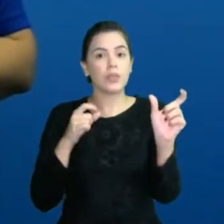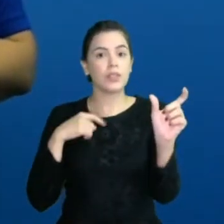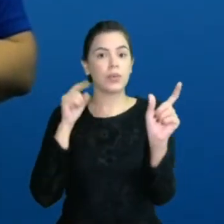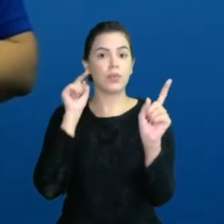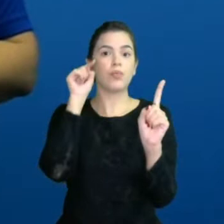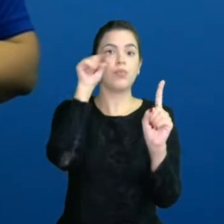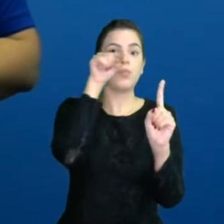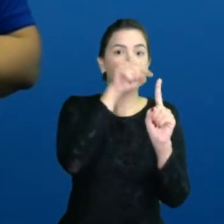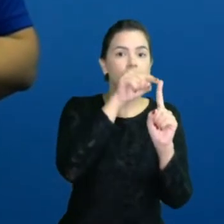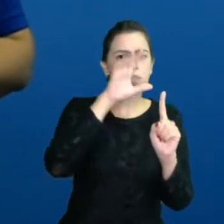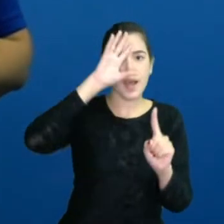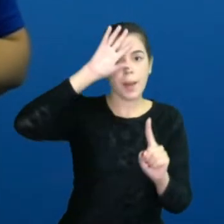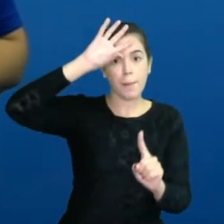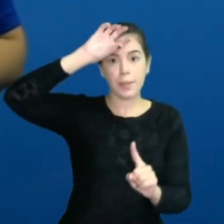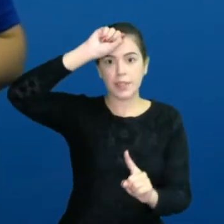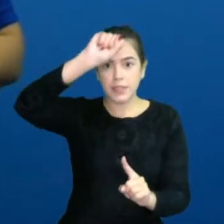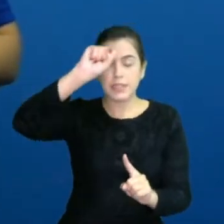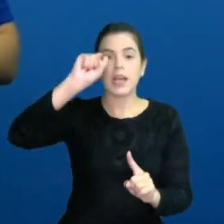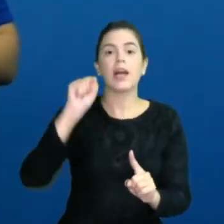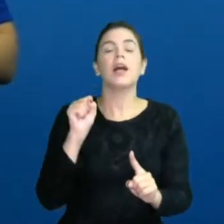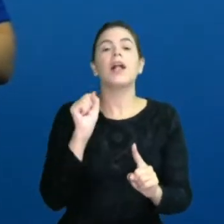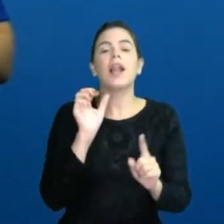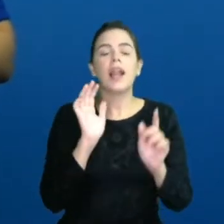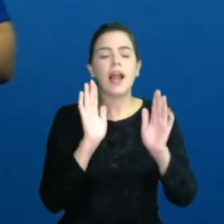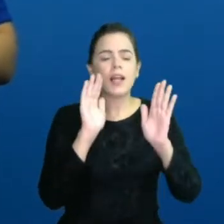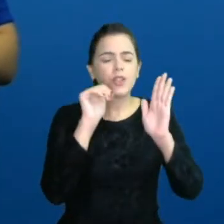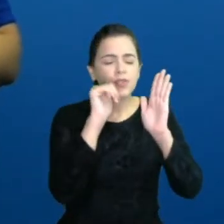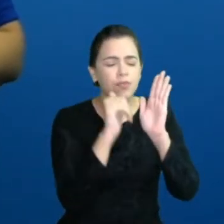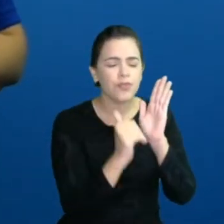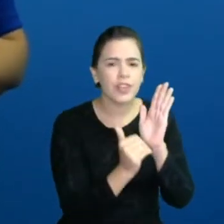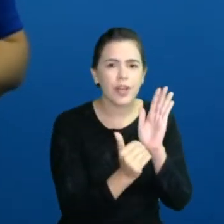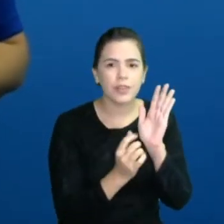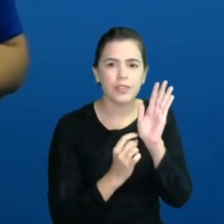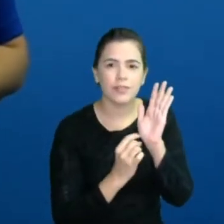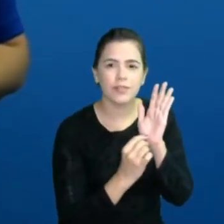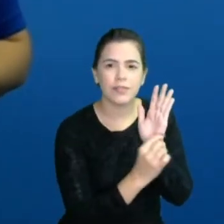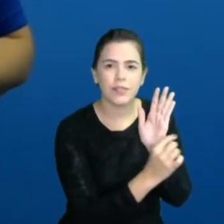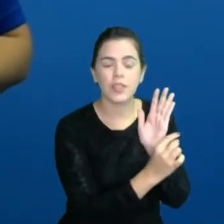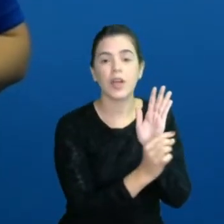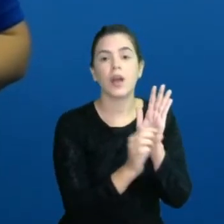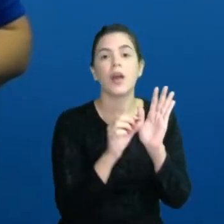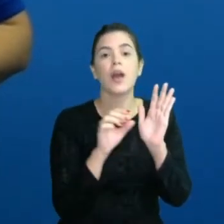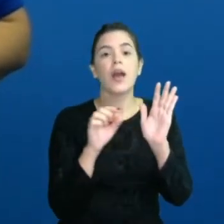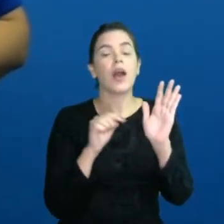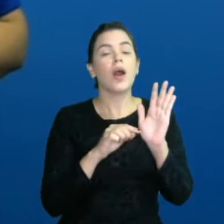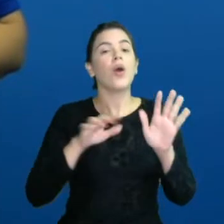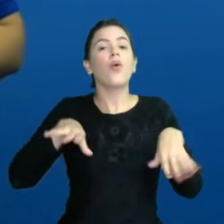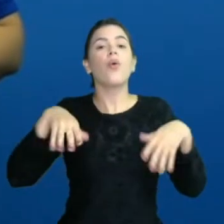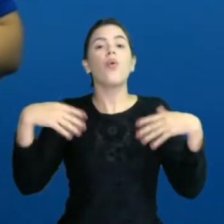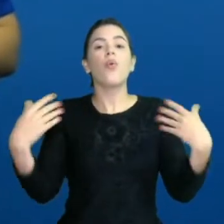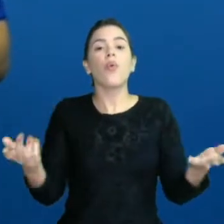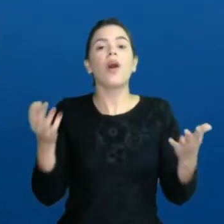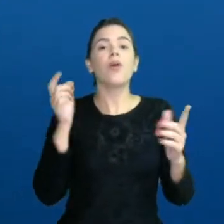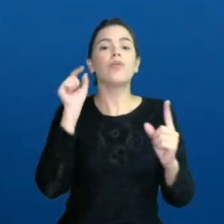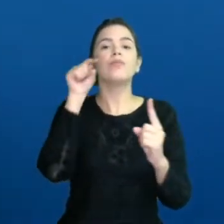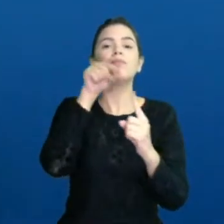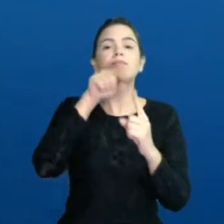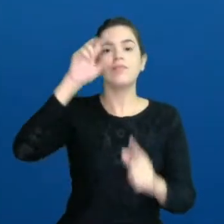um aprendizado. Tanto que lá no finalzinho da fábula tem assim, ó, moral da